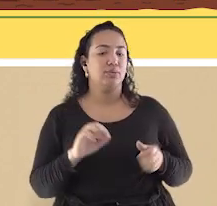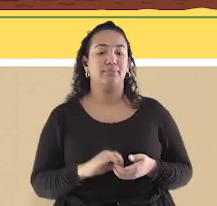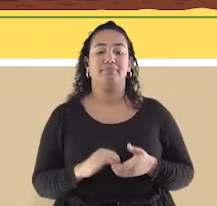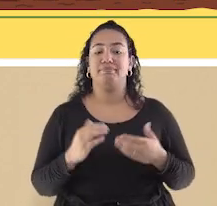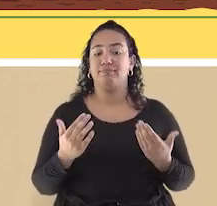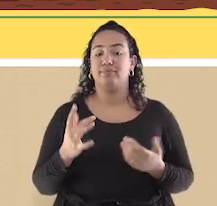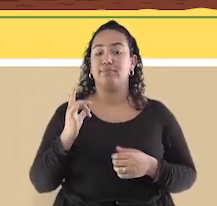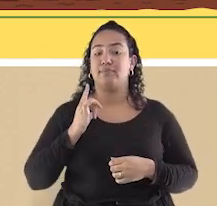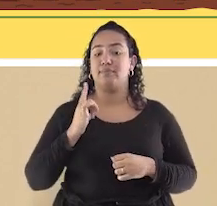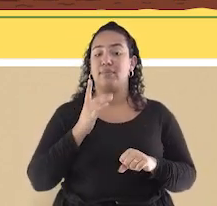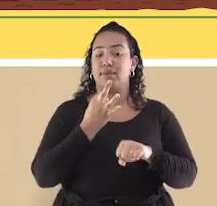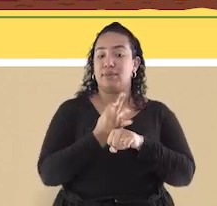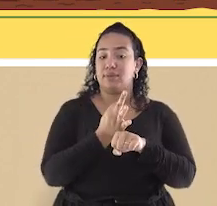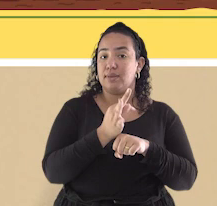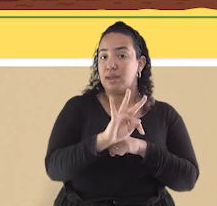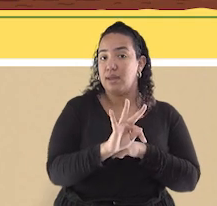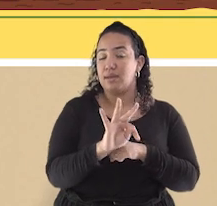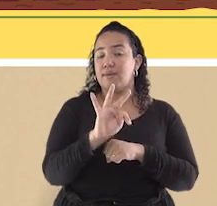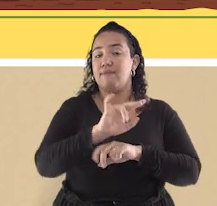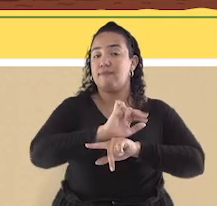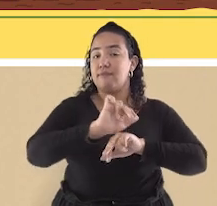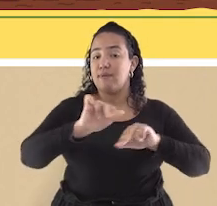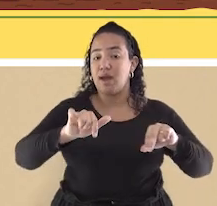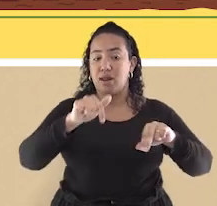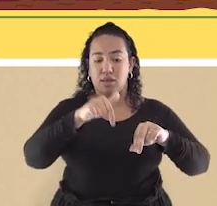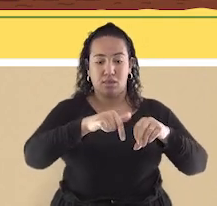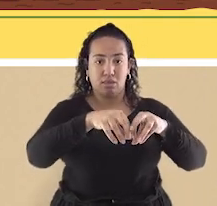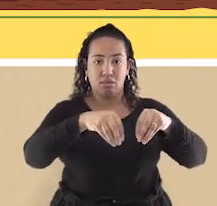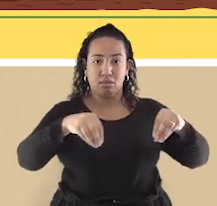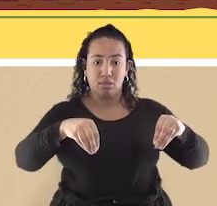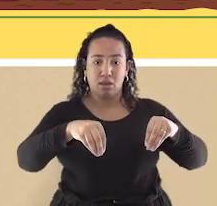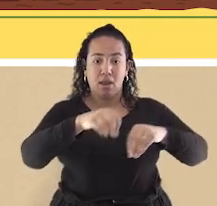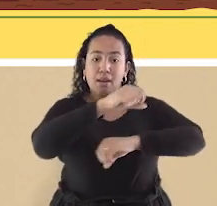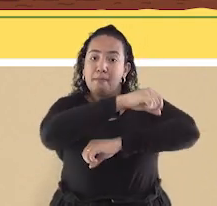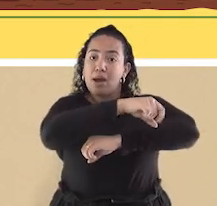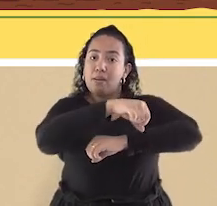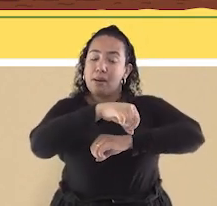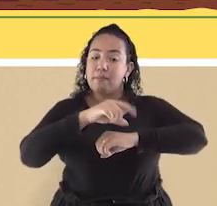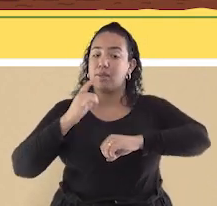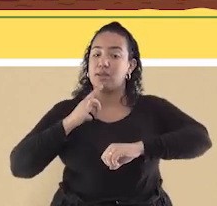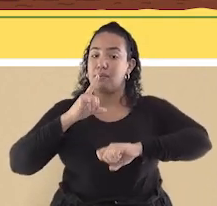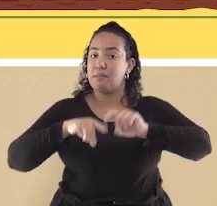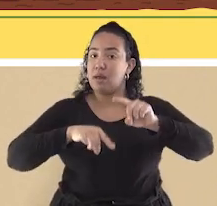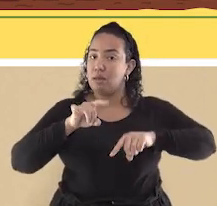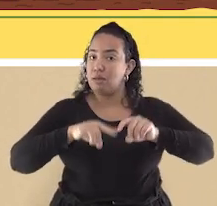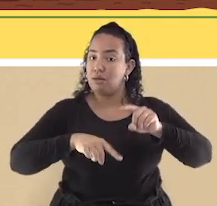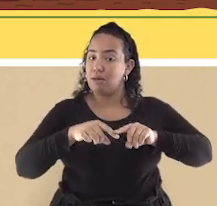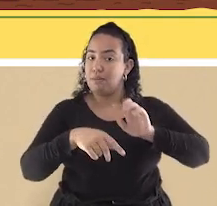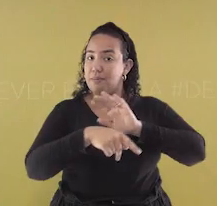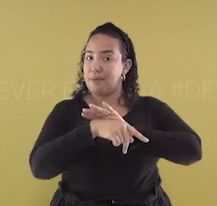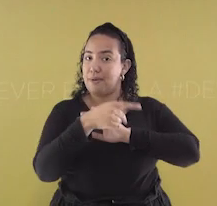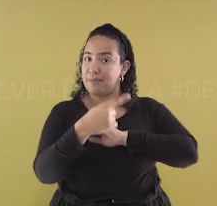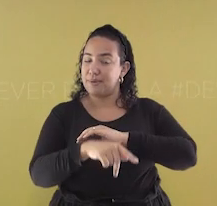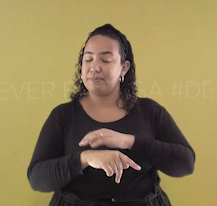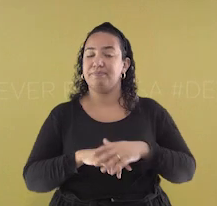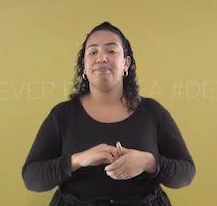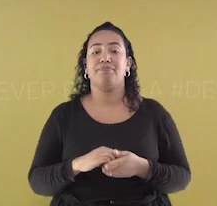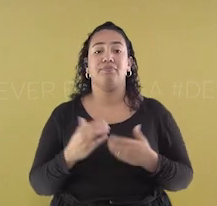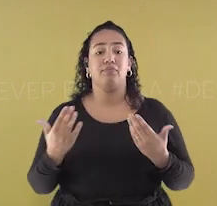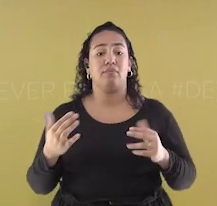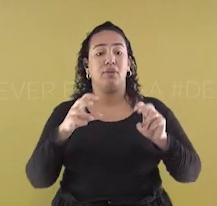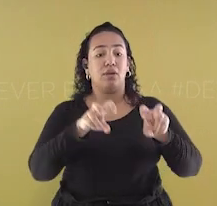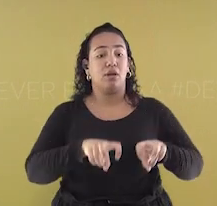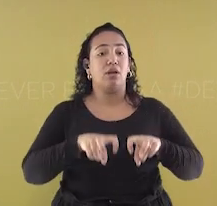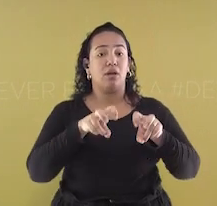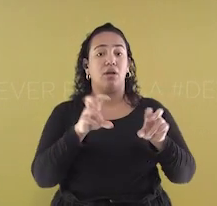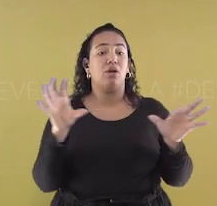o conjunto de técnicas usadas para cultivar a terra a fim de obter produtos a partir dela. A agricultura